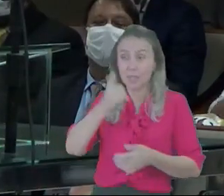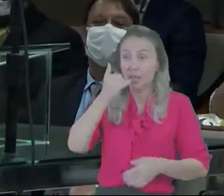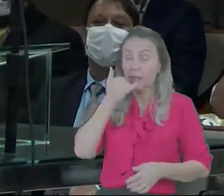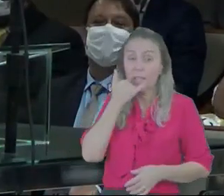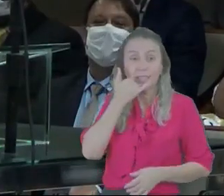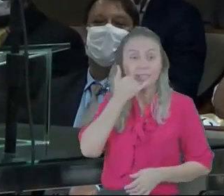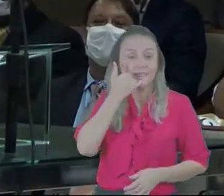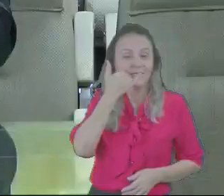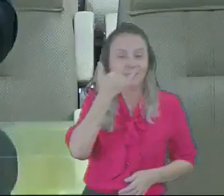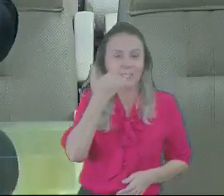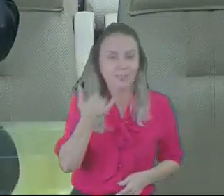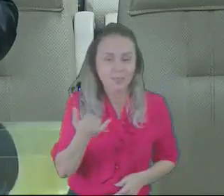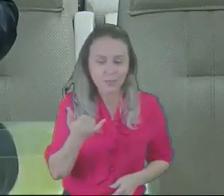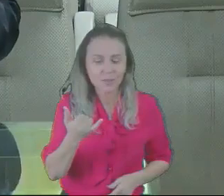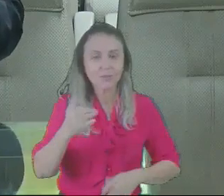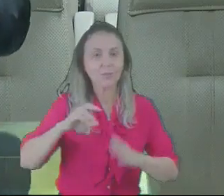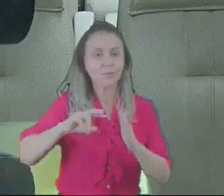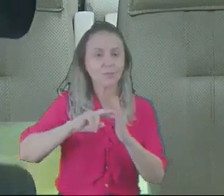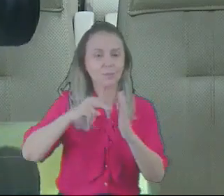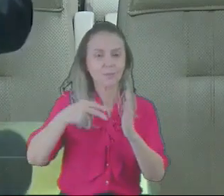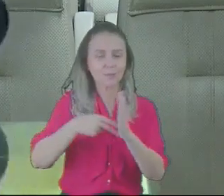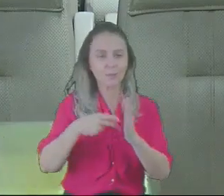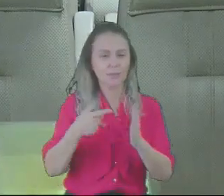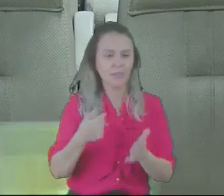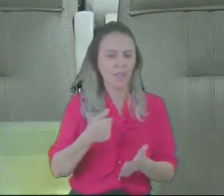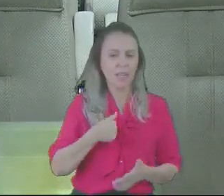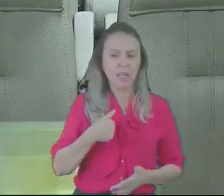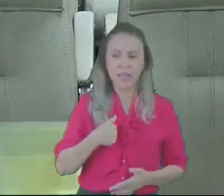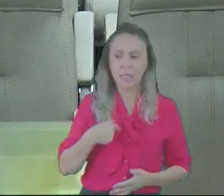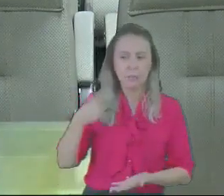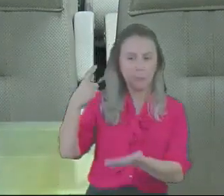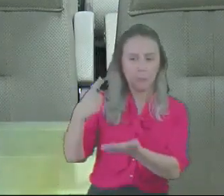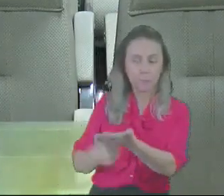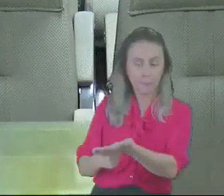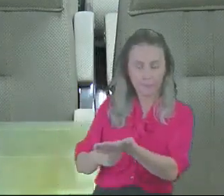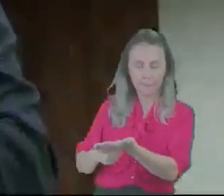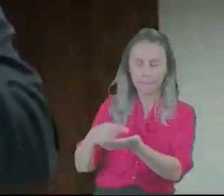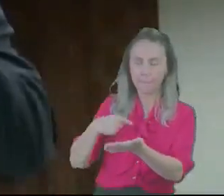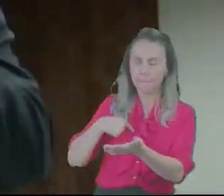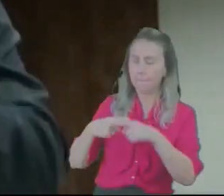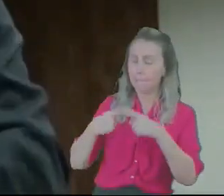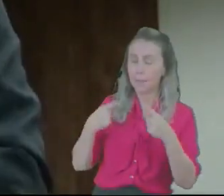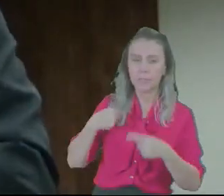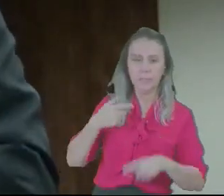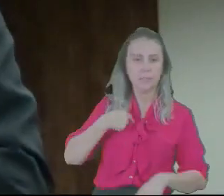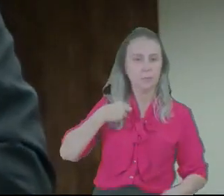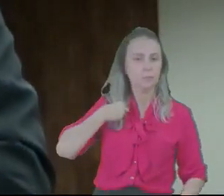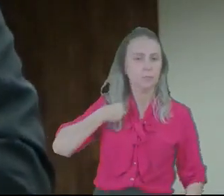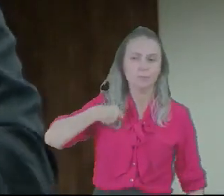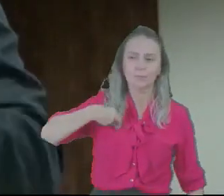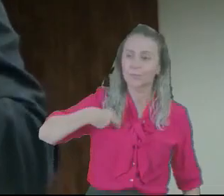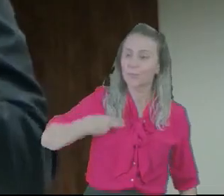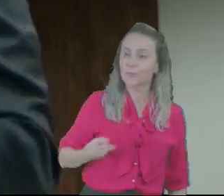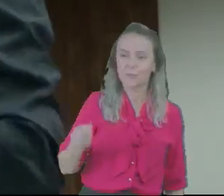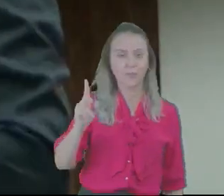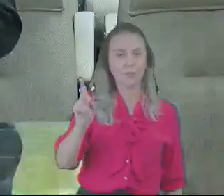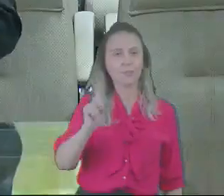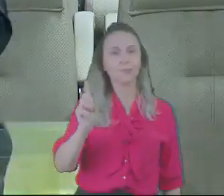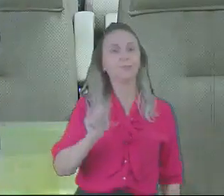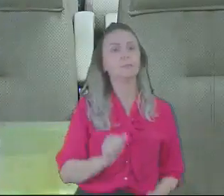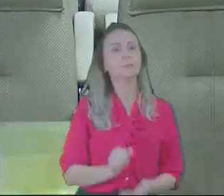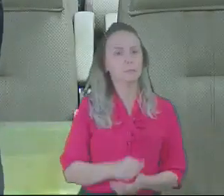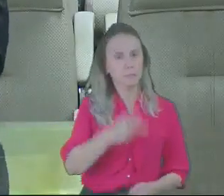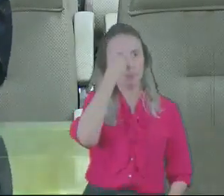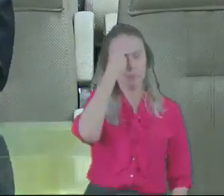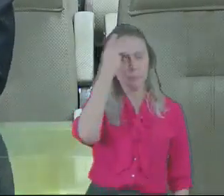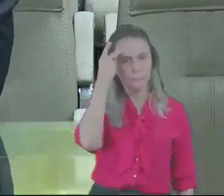cumprir com aquilo que quer fazer você mostrando isso como você convida a pessoa a pessoa que talvez eu vá é porque não vai irmãos os europeus